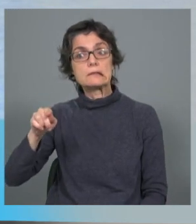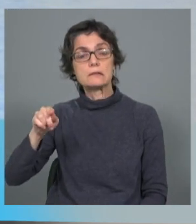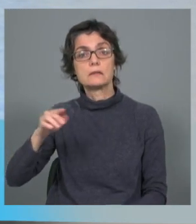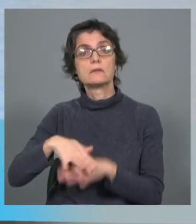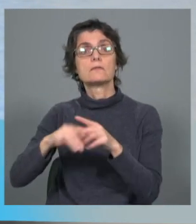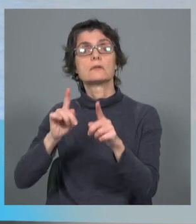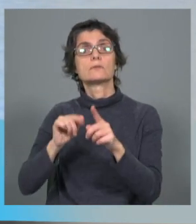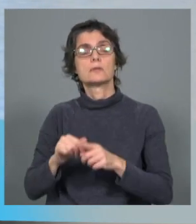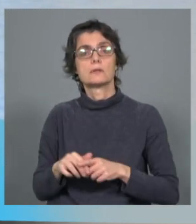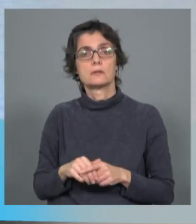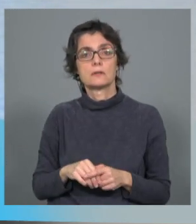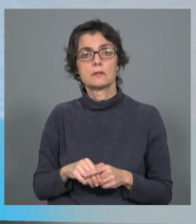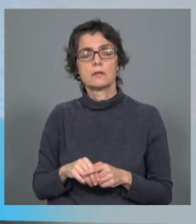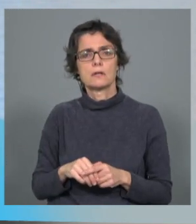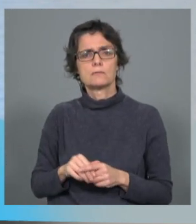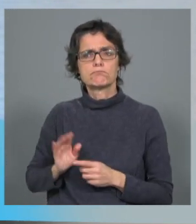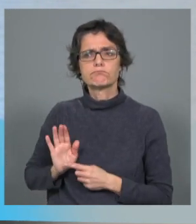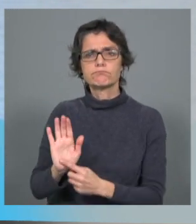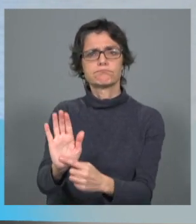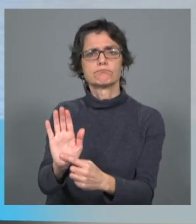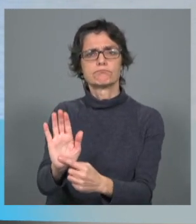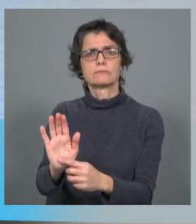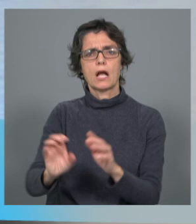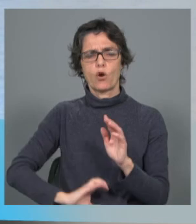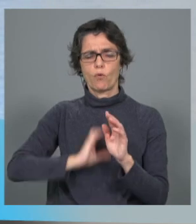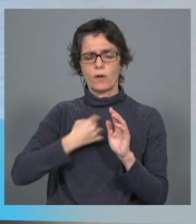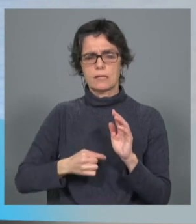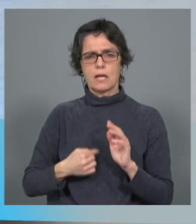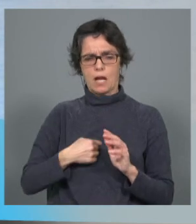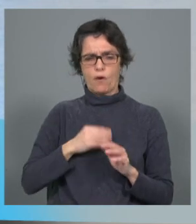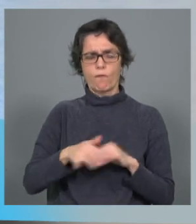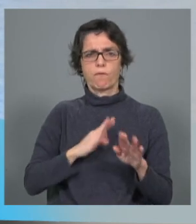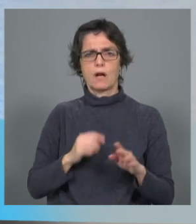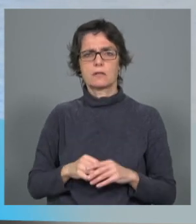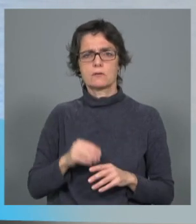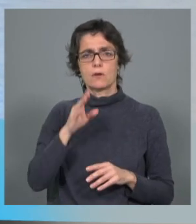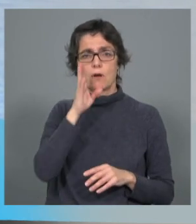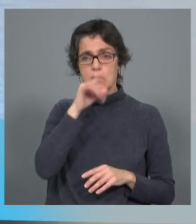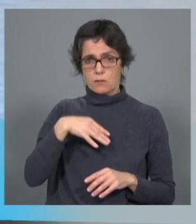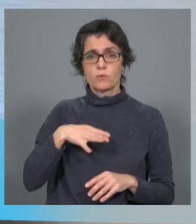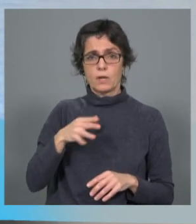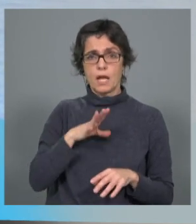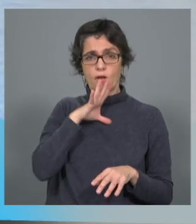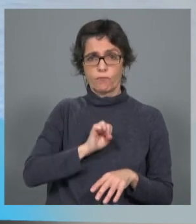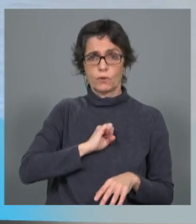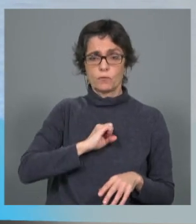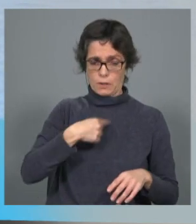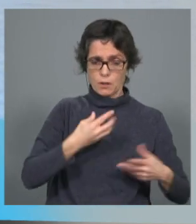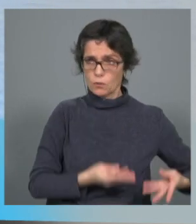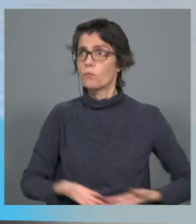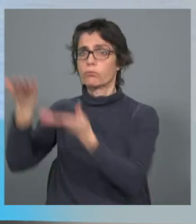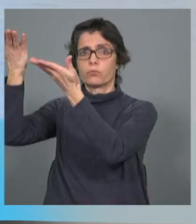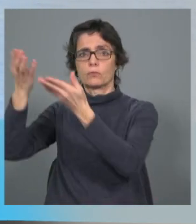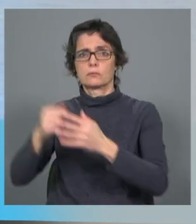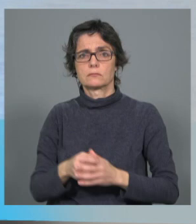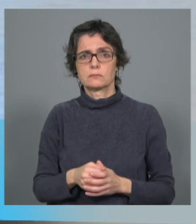fazer é mostrar a confiança cega em Deus. É capaz de tudo. Podemos sublinhar isso. Eu prefiro sublinhar